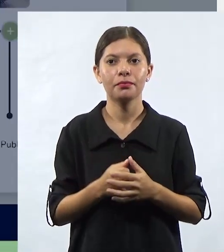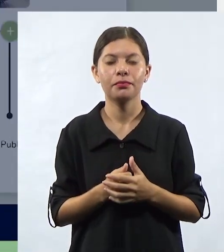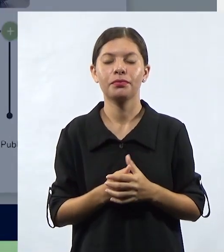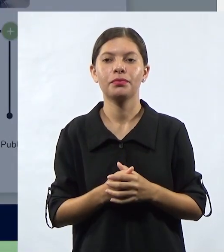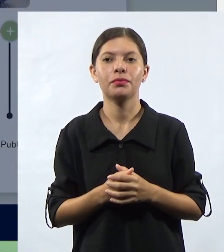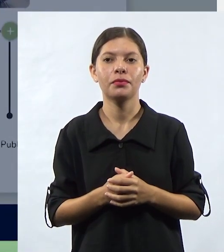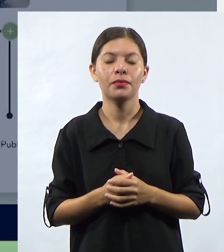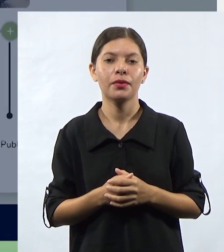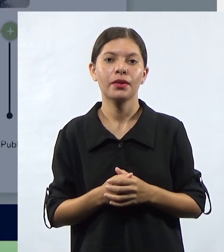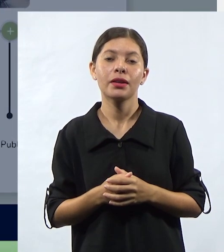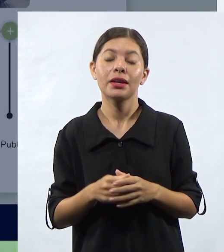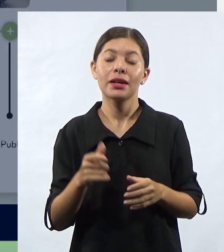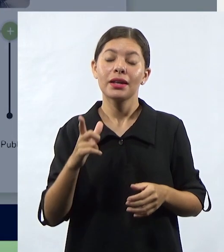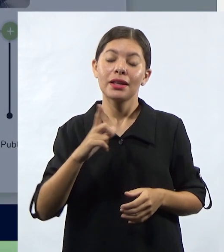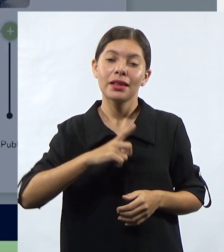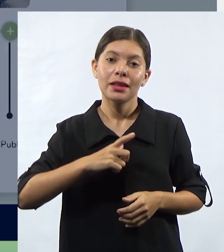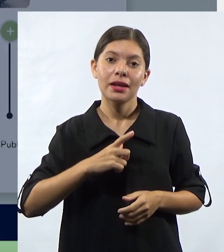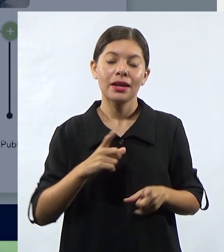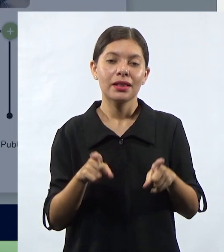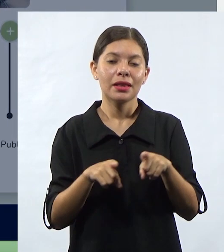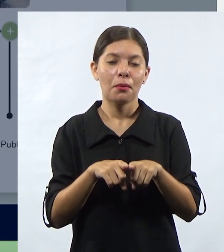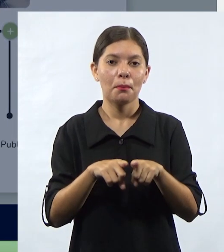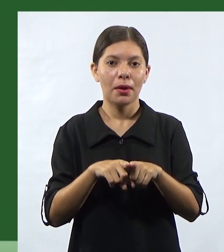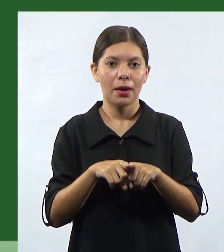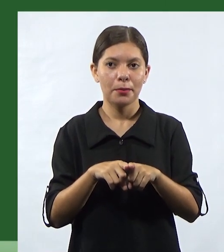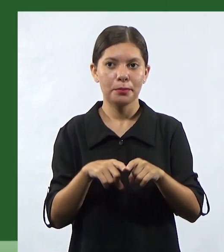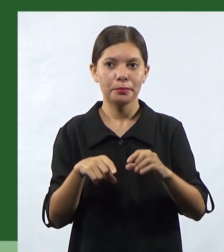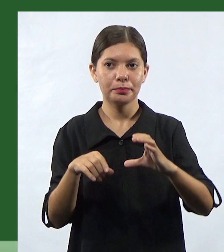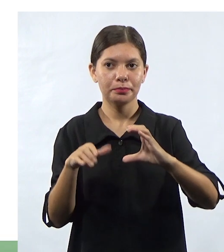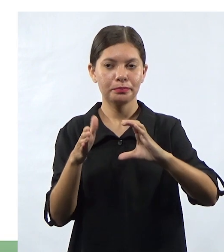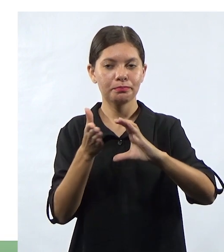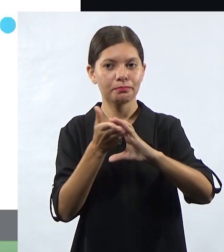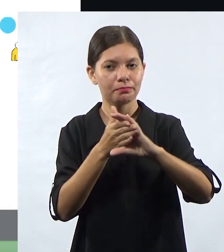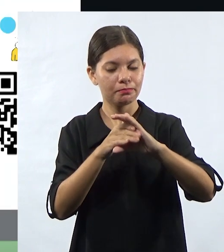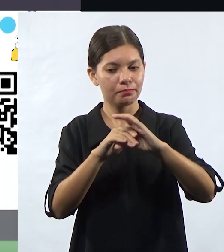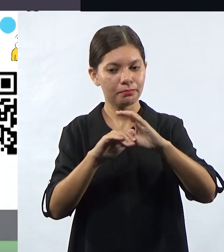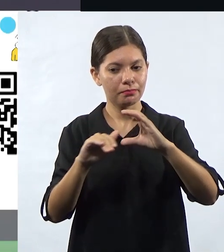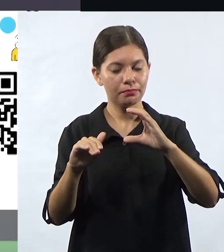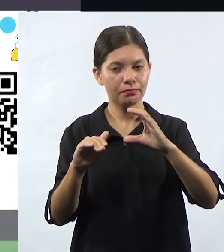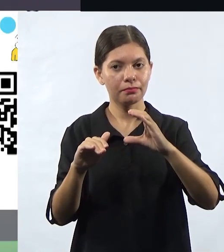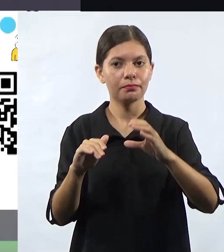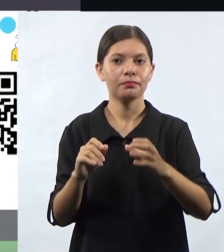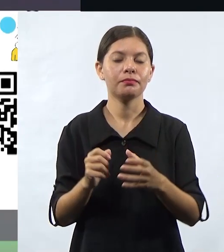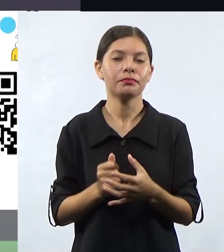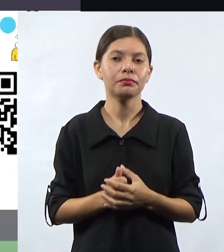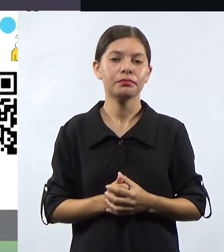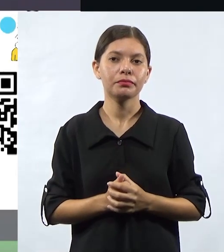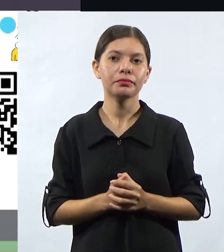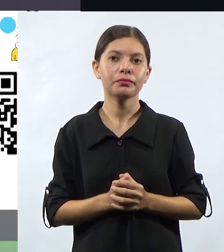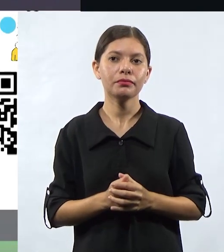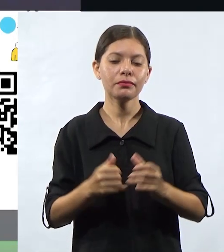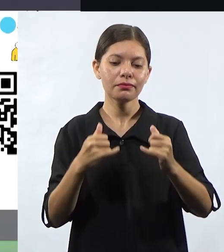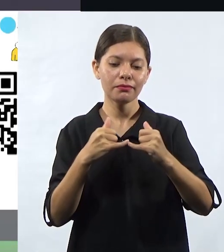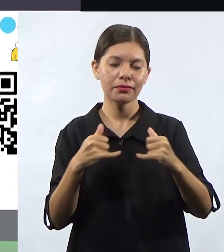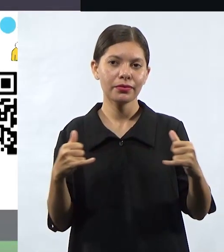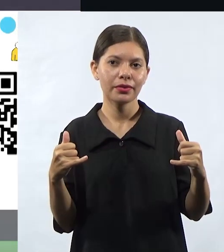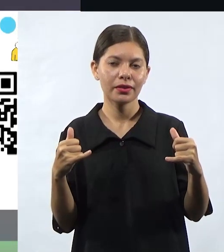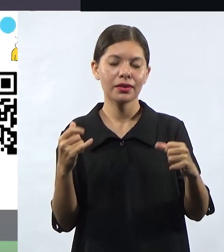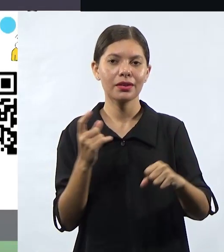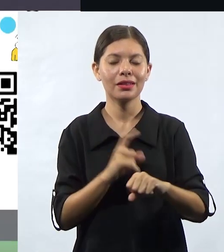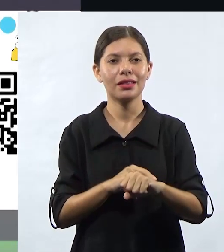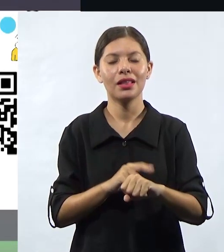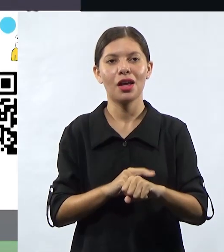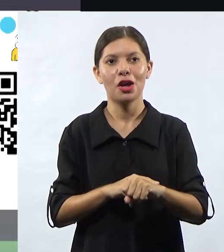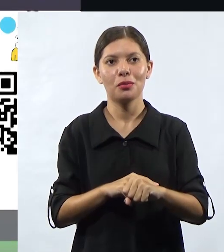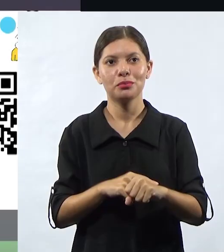eu tenho, né, um outro aqui que a gente usando o Canva, né, que é um outro recurso. Então olha só, eu tenho uma outra linha do